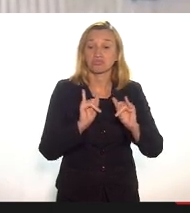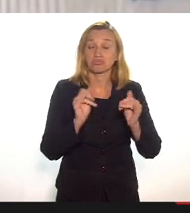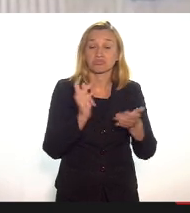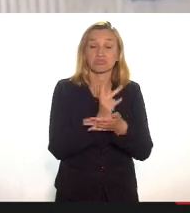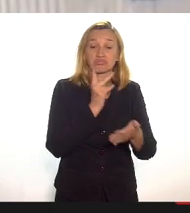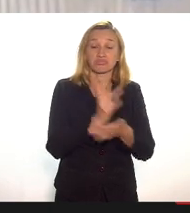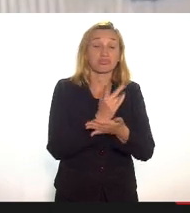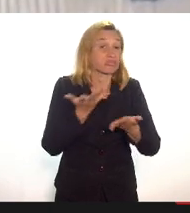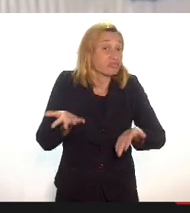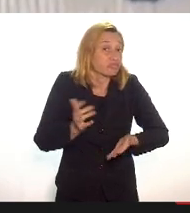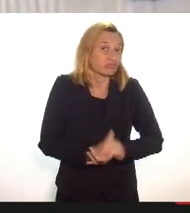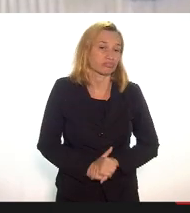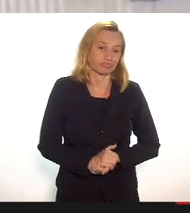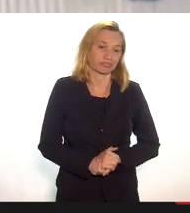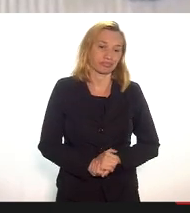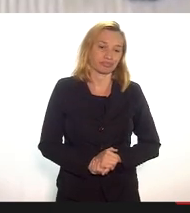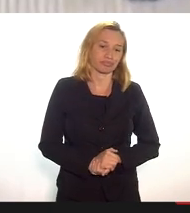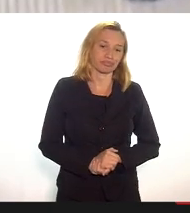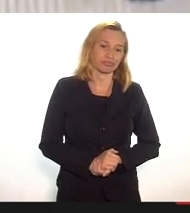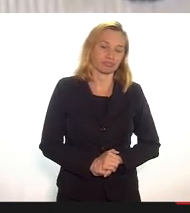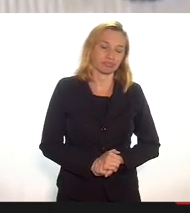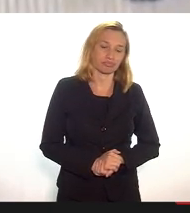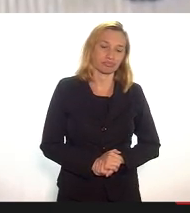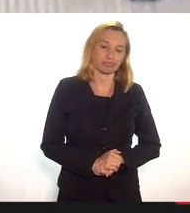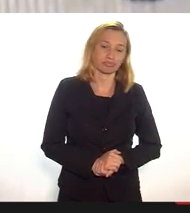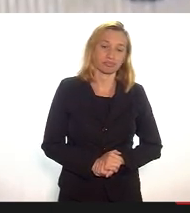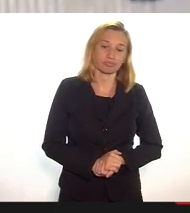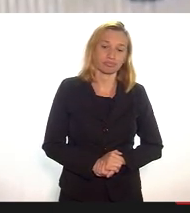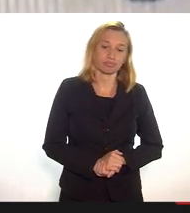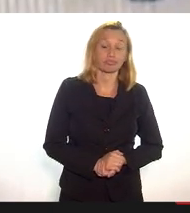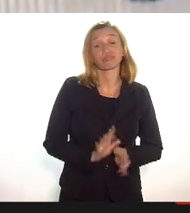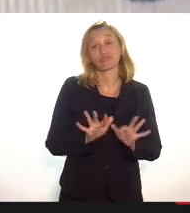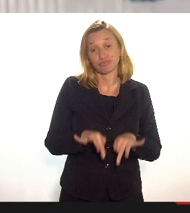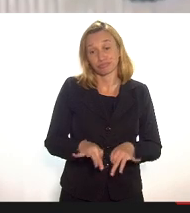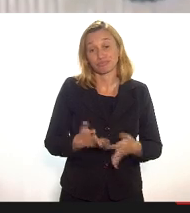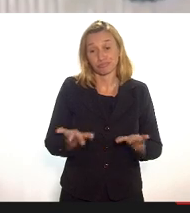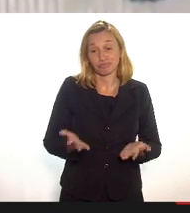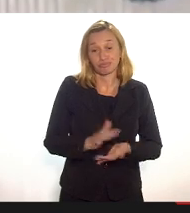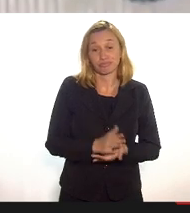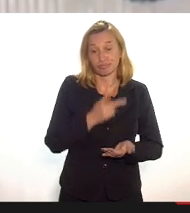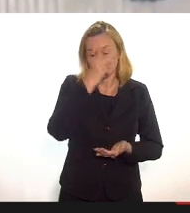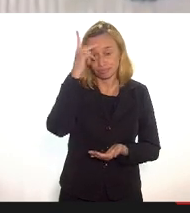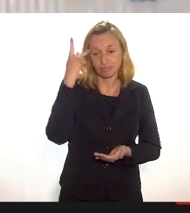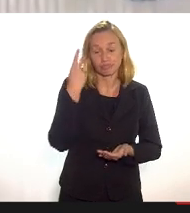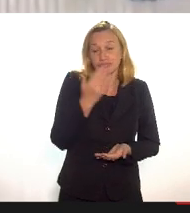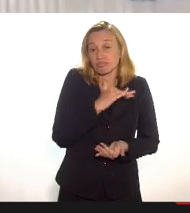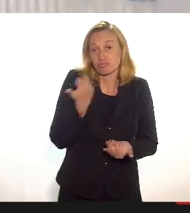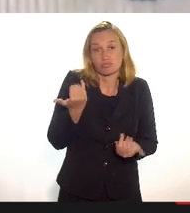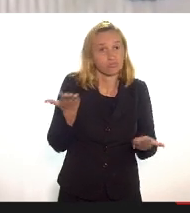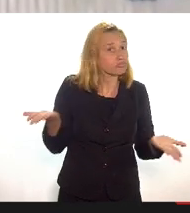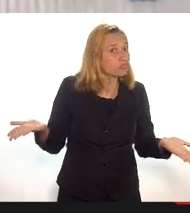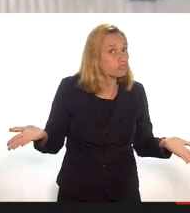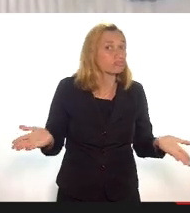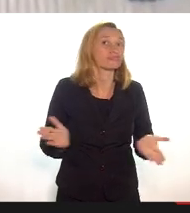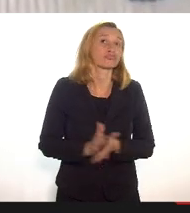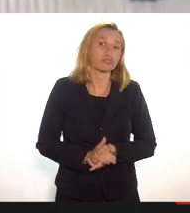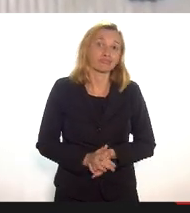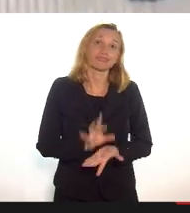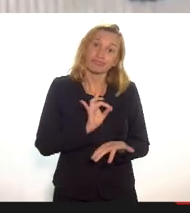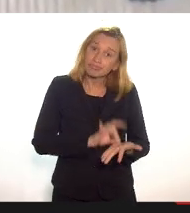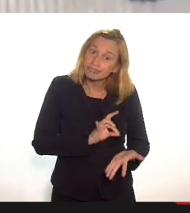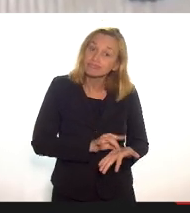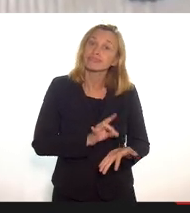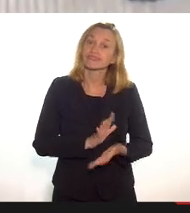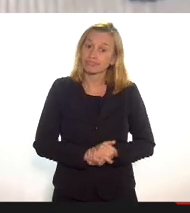Vai ter estadualização? Não vai ter? E, ao fim e ao cabo, as pessoas estão morrendo,